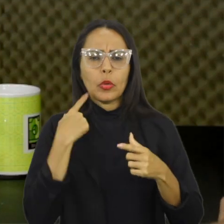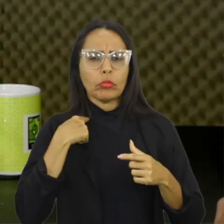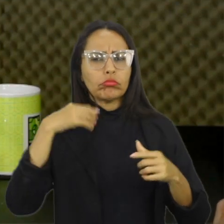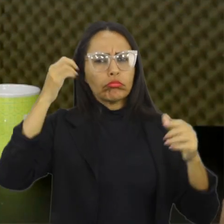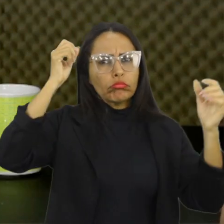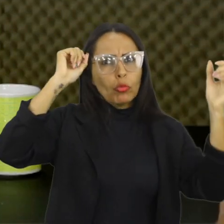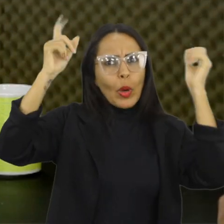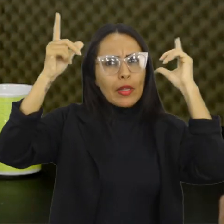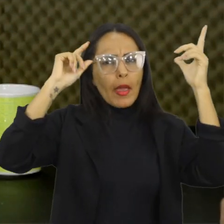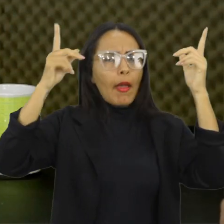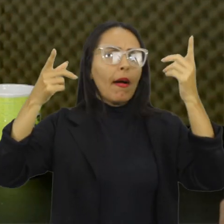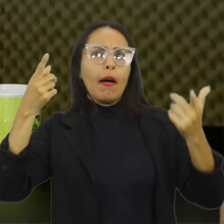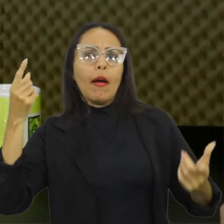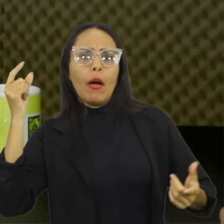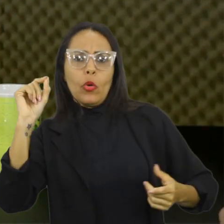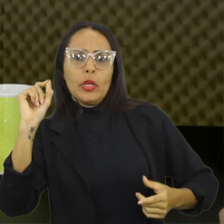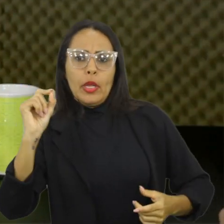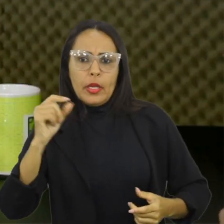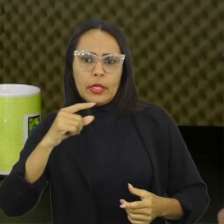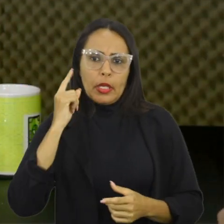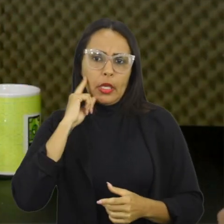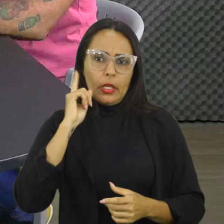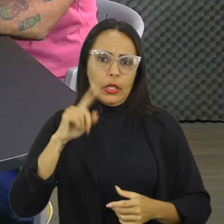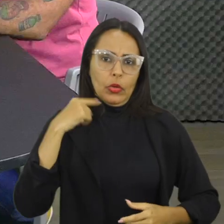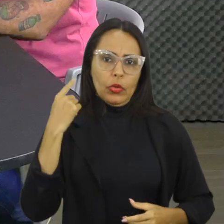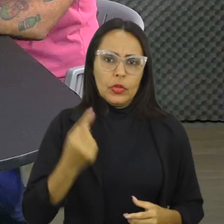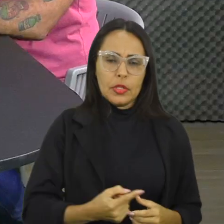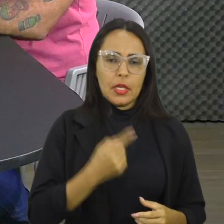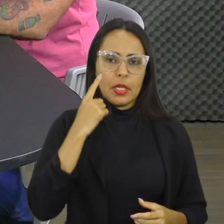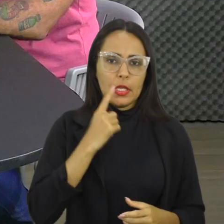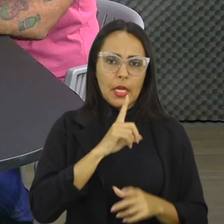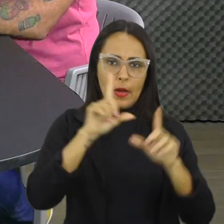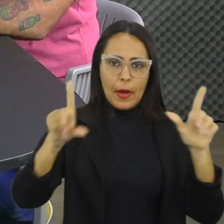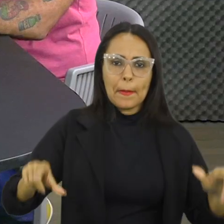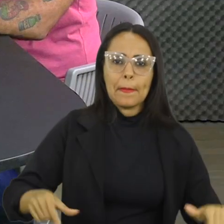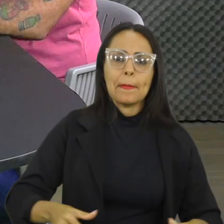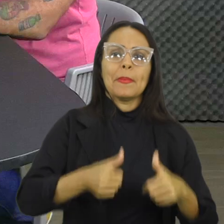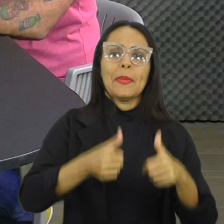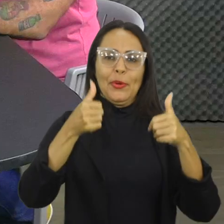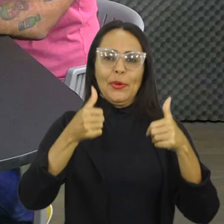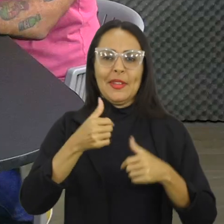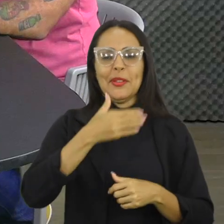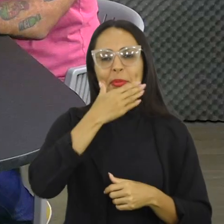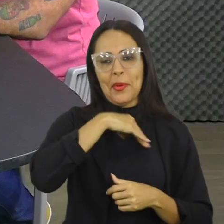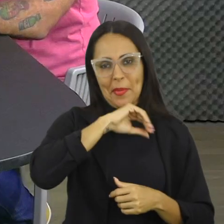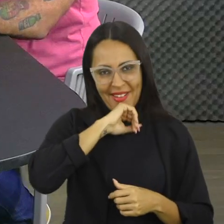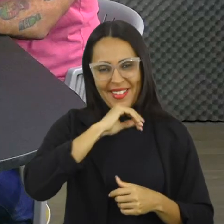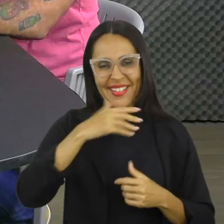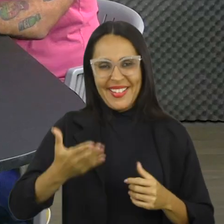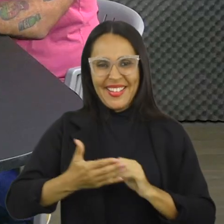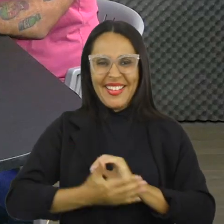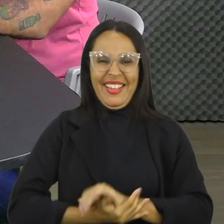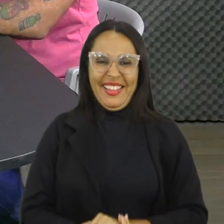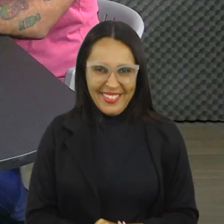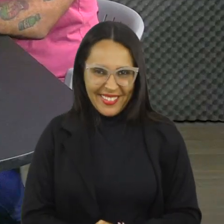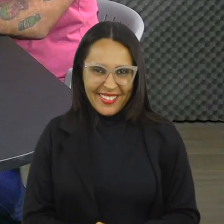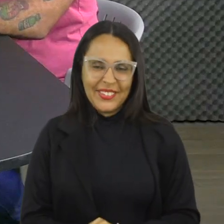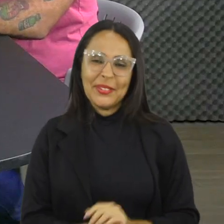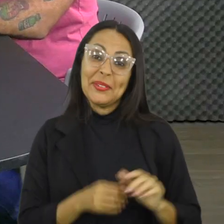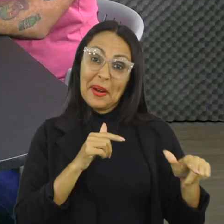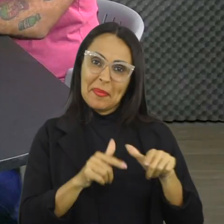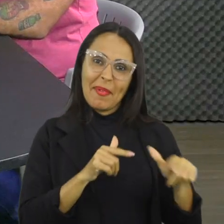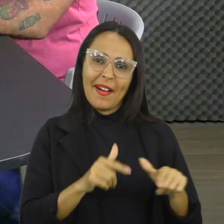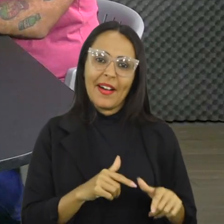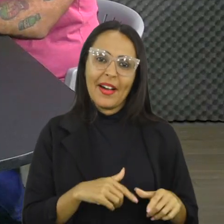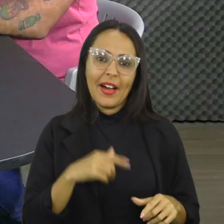ideia de que eu seria a ressurreição do meu pai. A ressurreição do trabalho do meu pai,